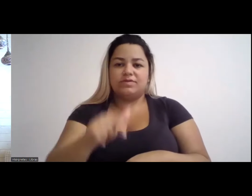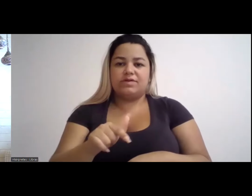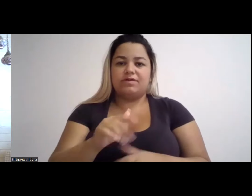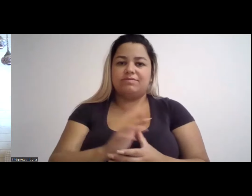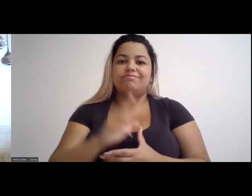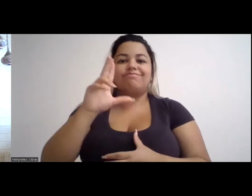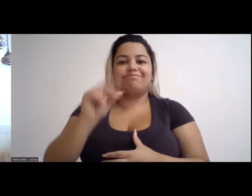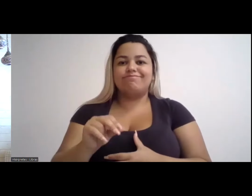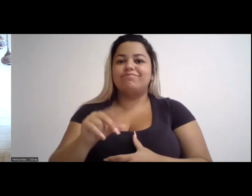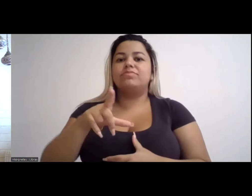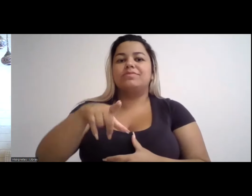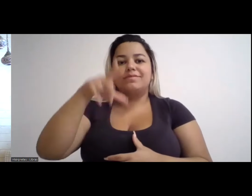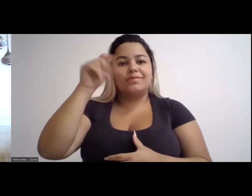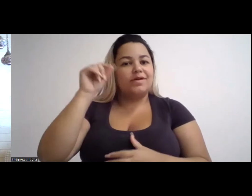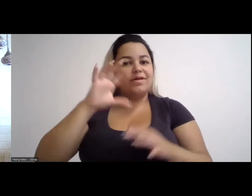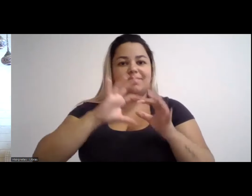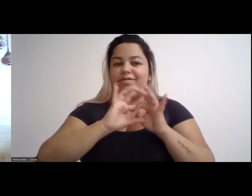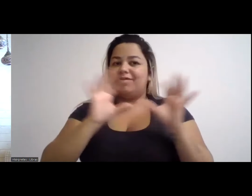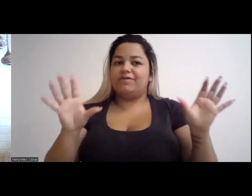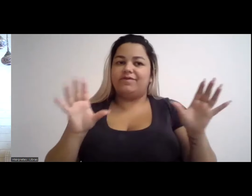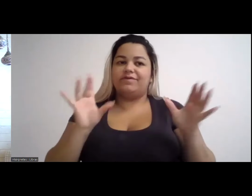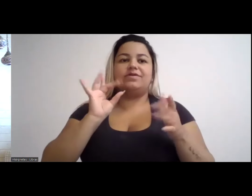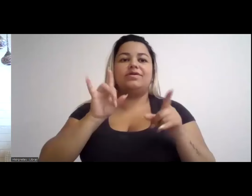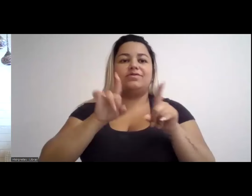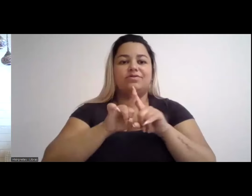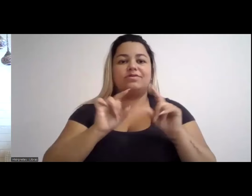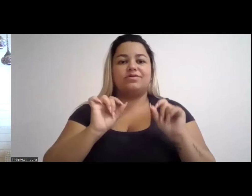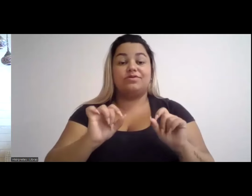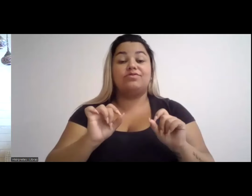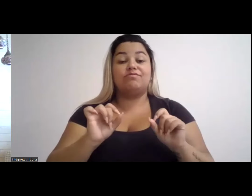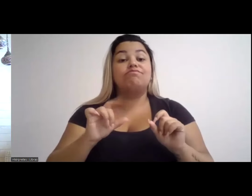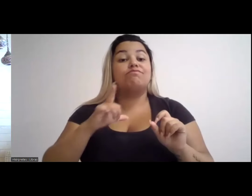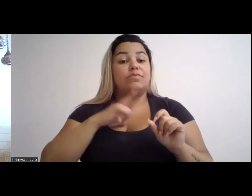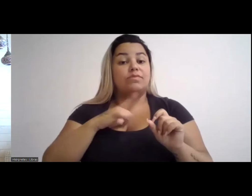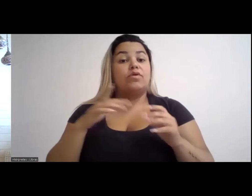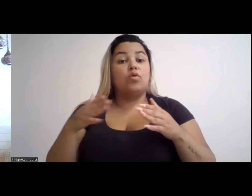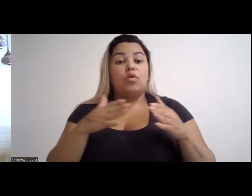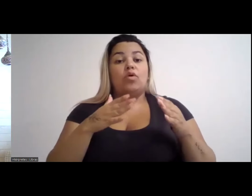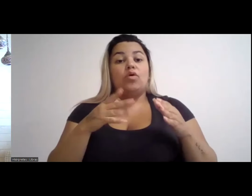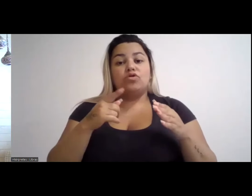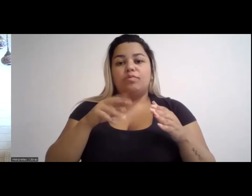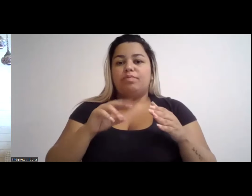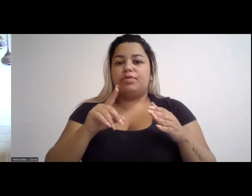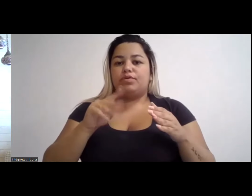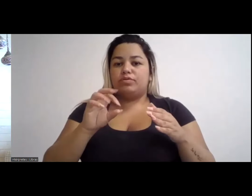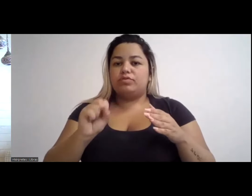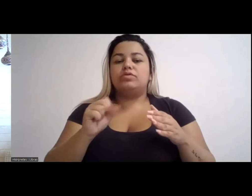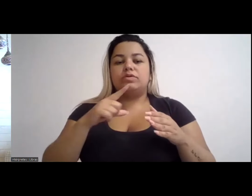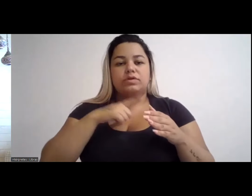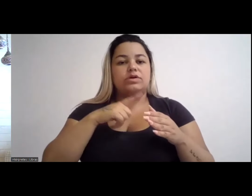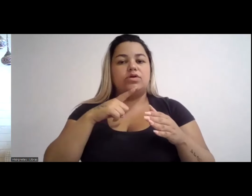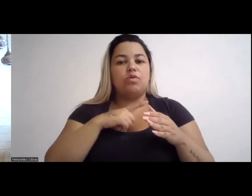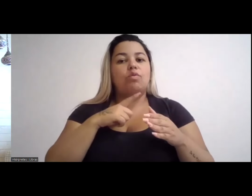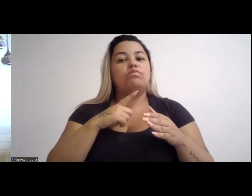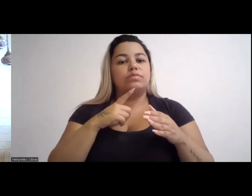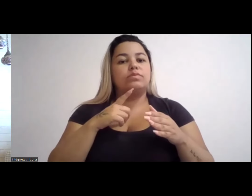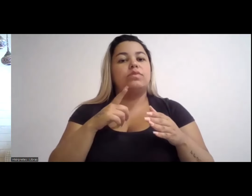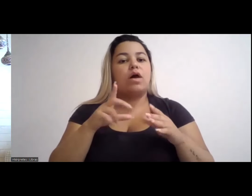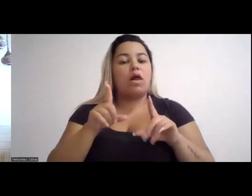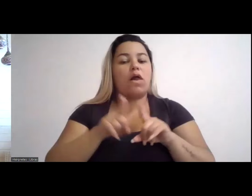escolhe não é livre. Então, se eu tenho um pequeno repertório de produtos que eu consumo todos os dias de uma